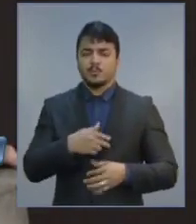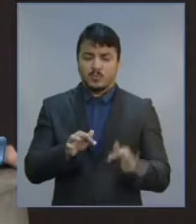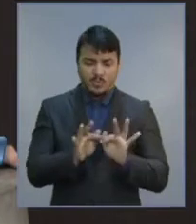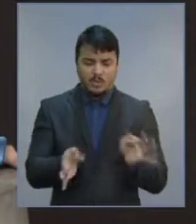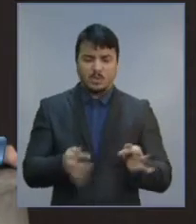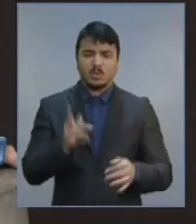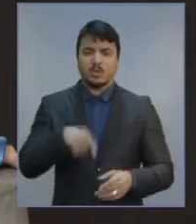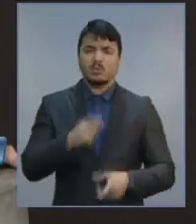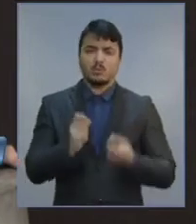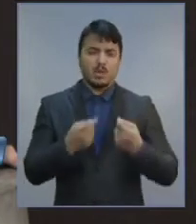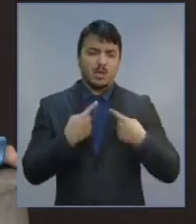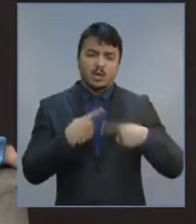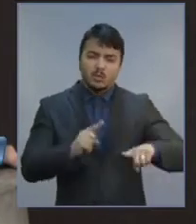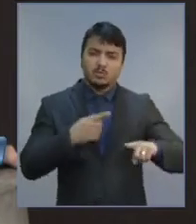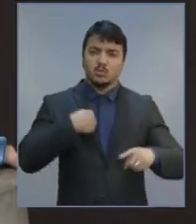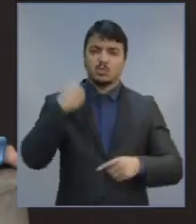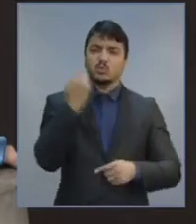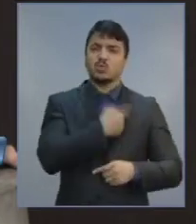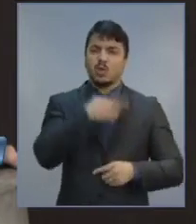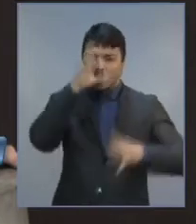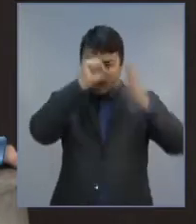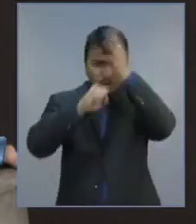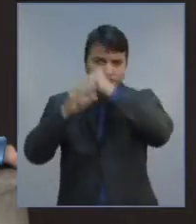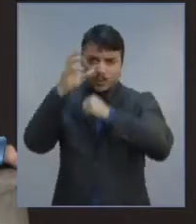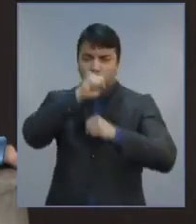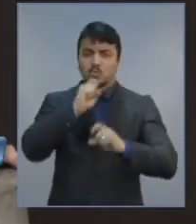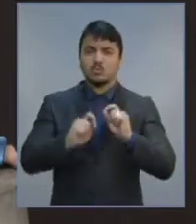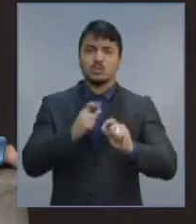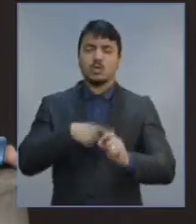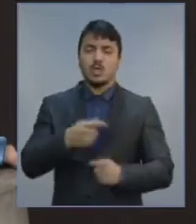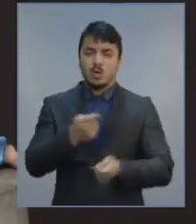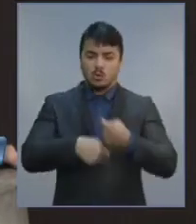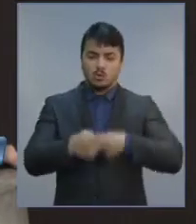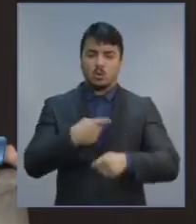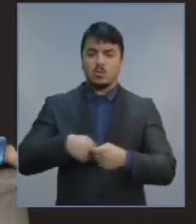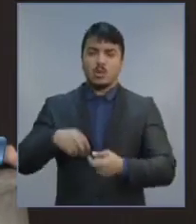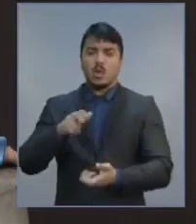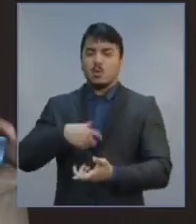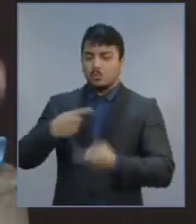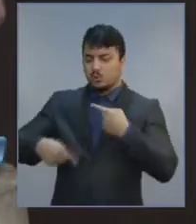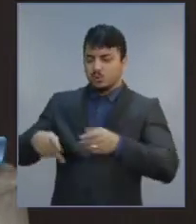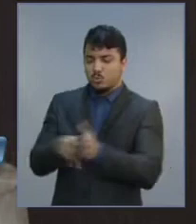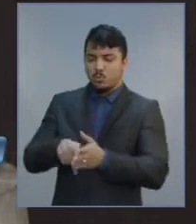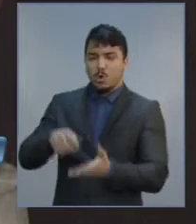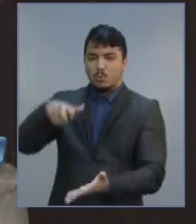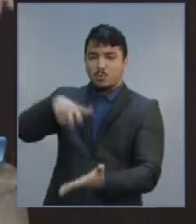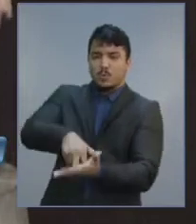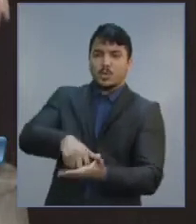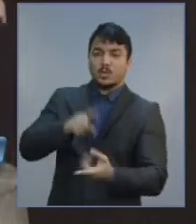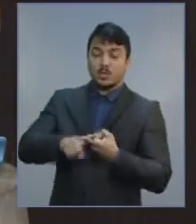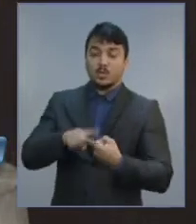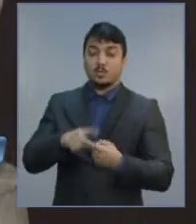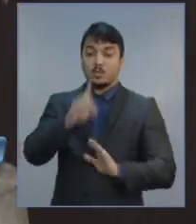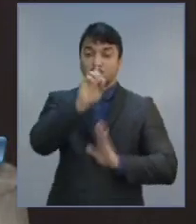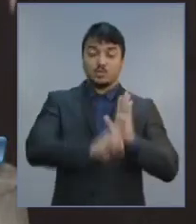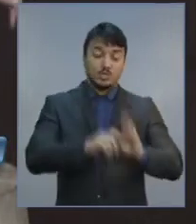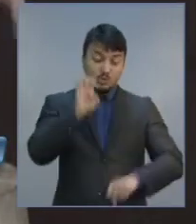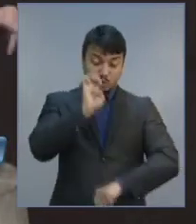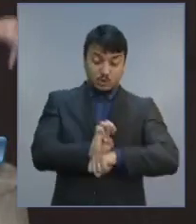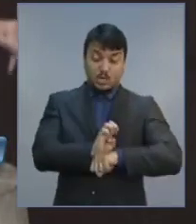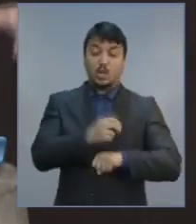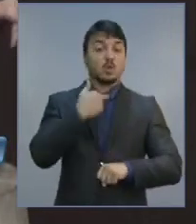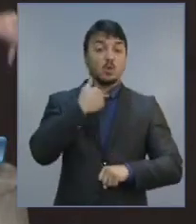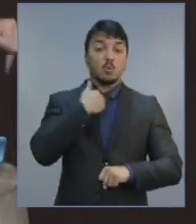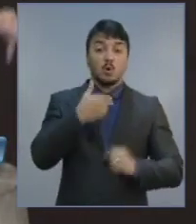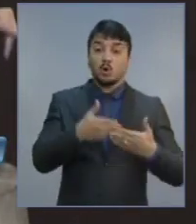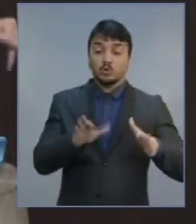criminologia crítica que nós aprendemos sobre a economia política da pena e sobre o direito de Estado, que o Estado não